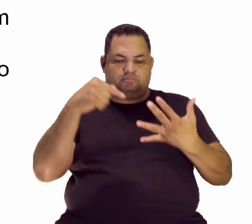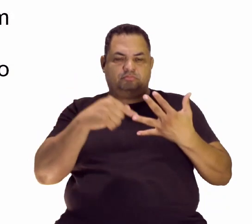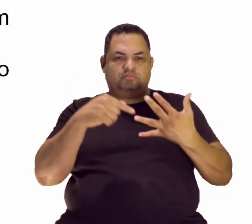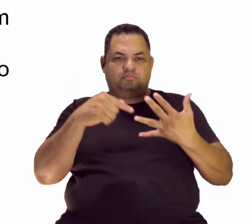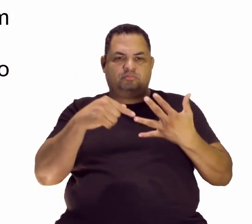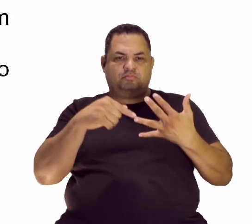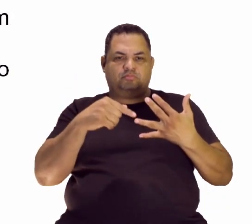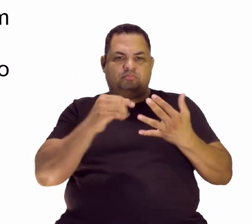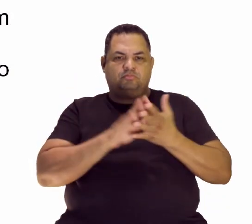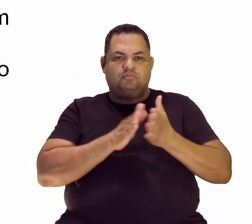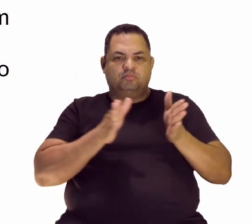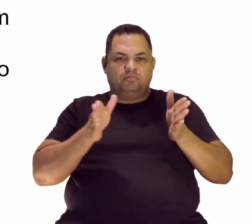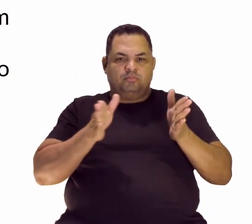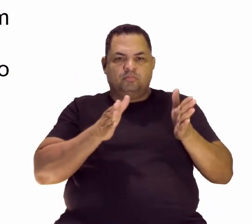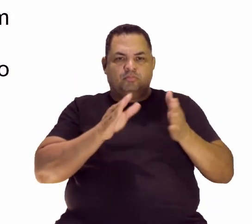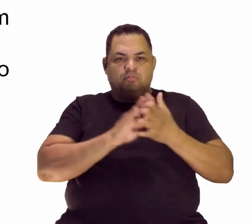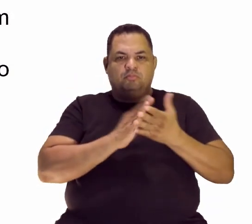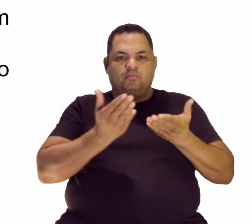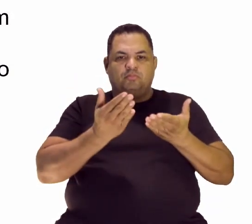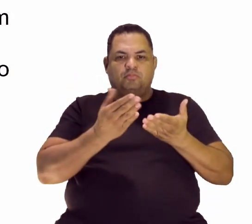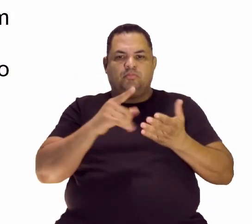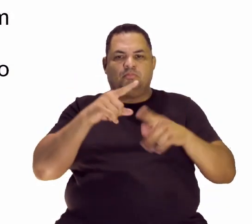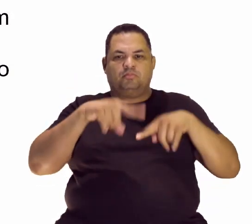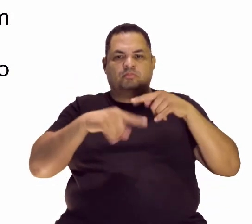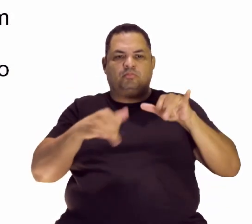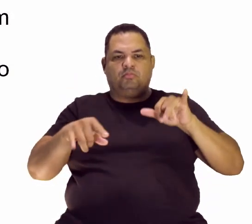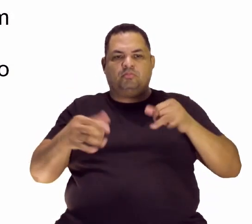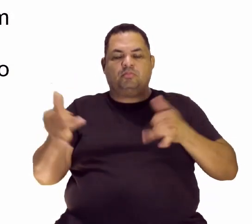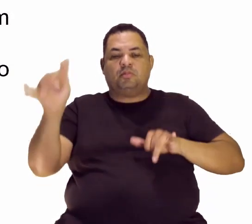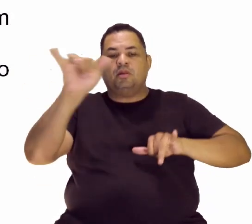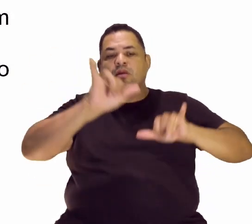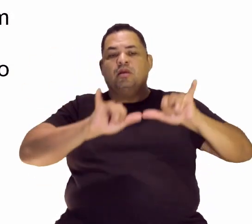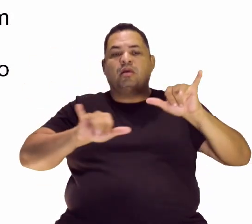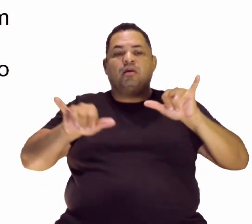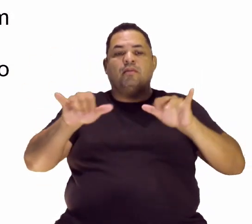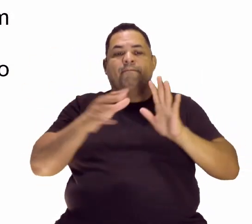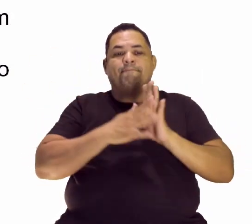D, em um período, os elementos químicos